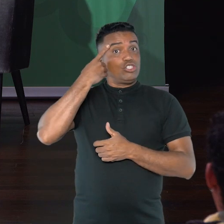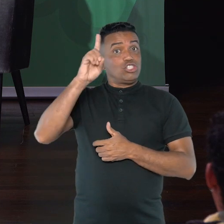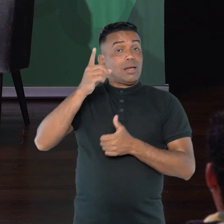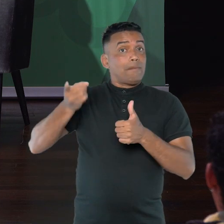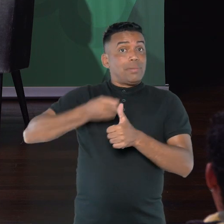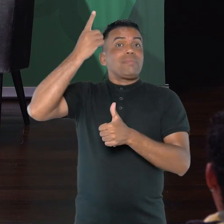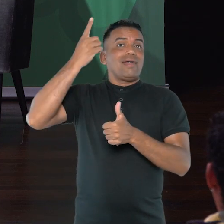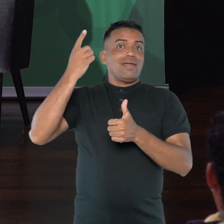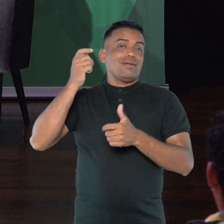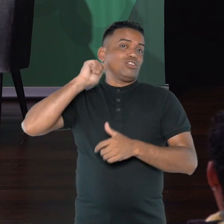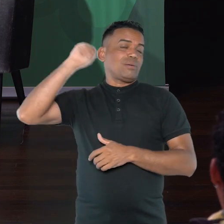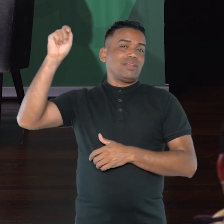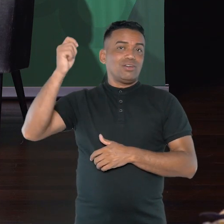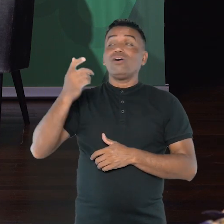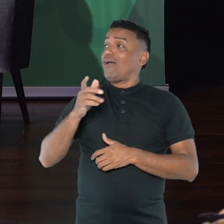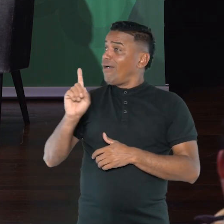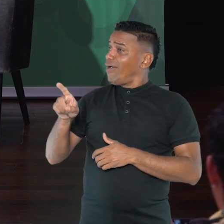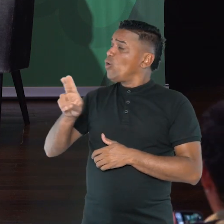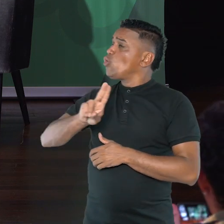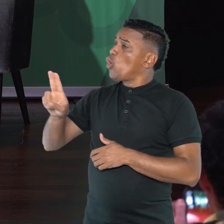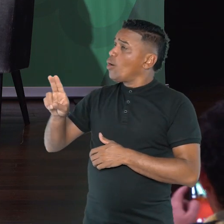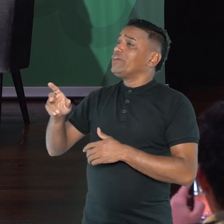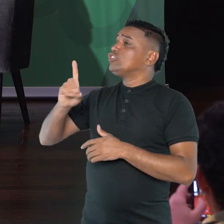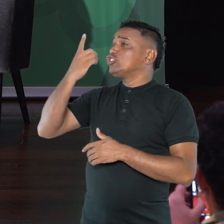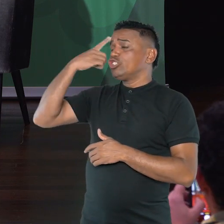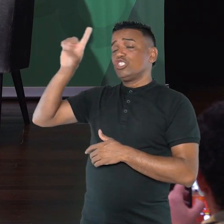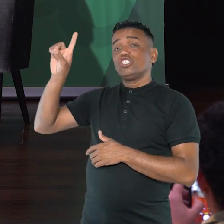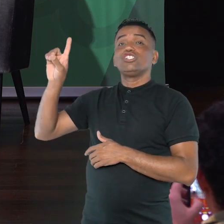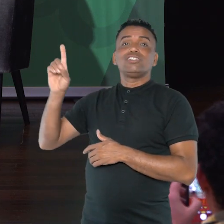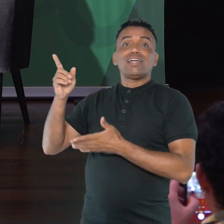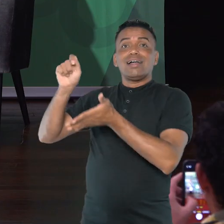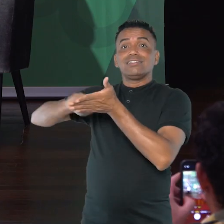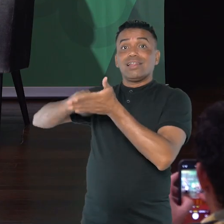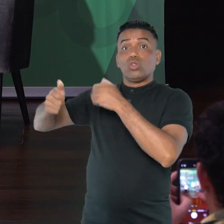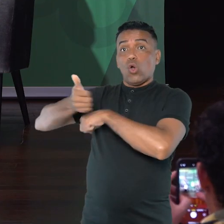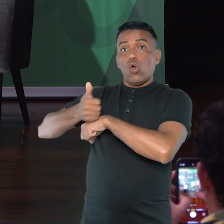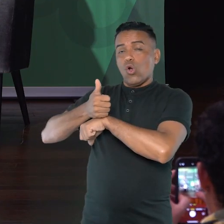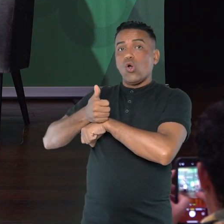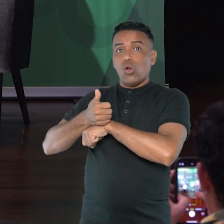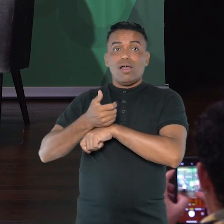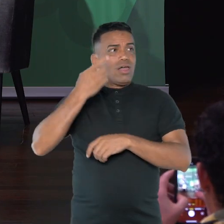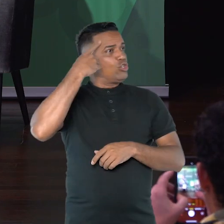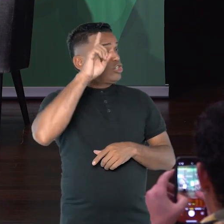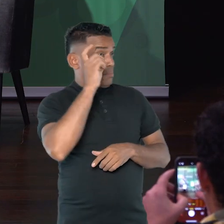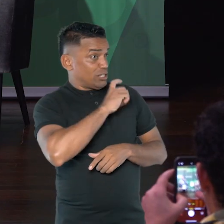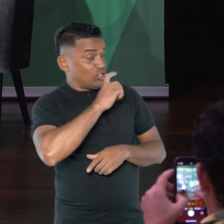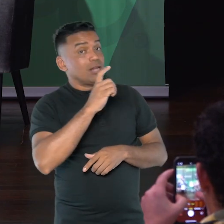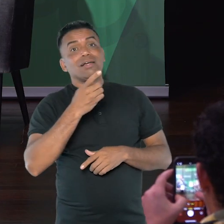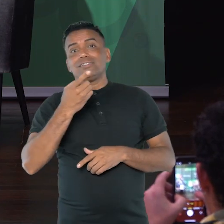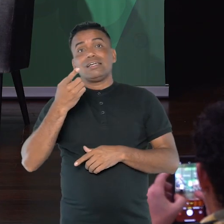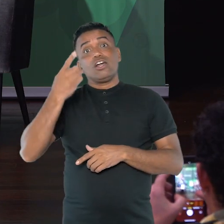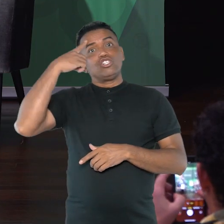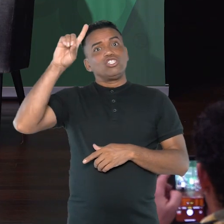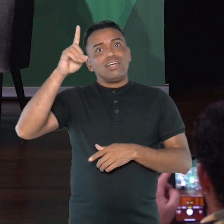chamado amigo. Dia do Escritor. Né? Exatamente, dia 1º de abril, dia da mentira, mas dia da ficção também. E é muito interessante a gente estar na biblioteca, porque a gente